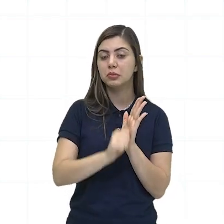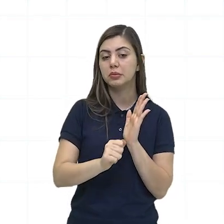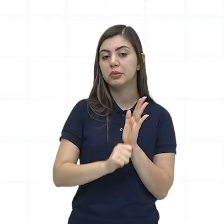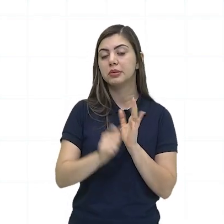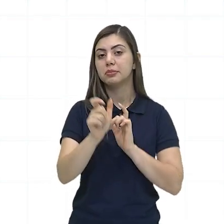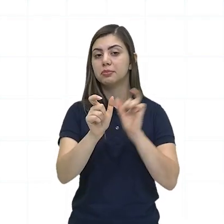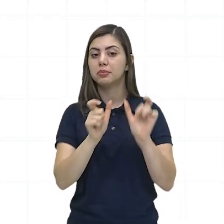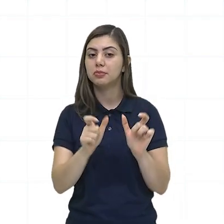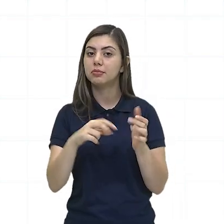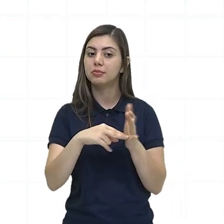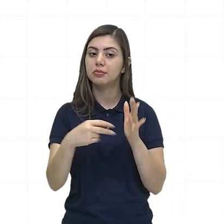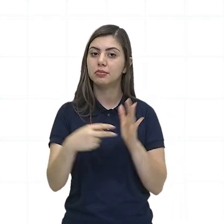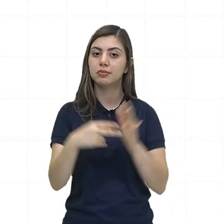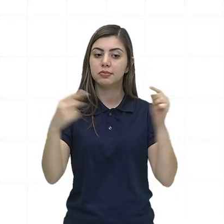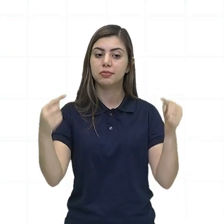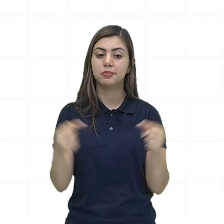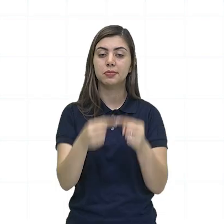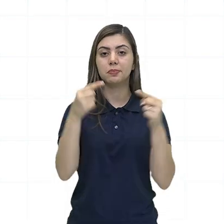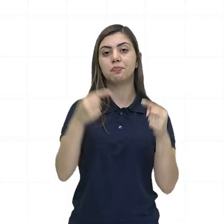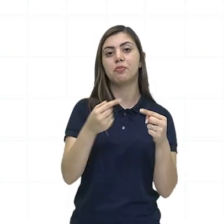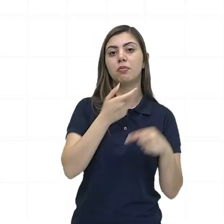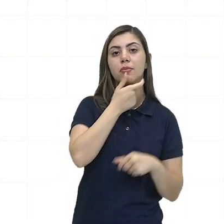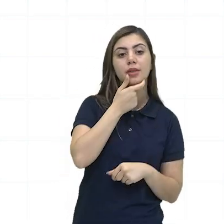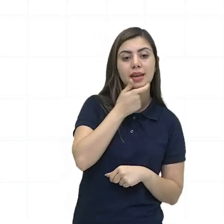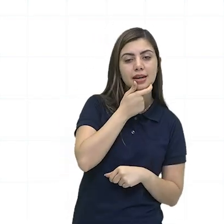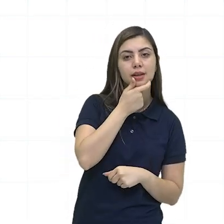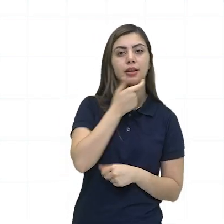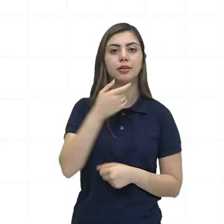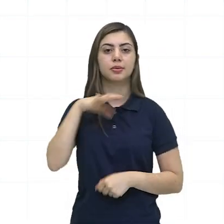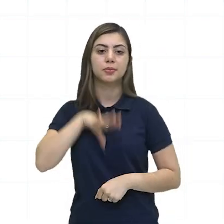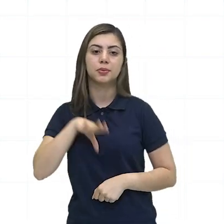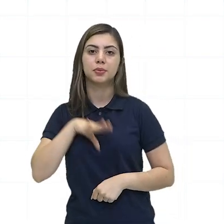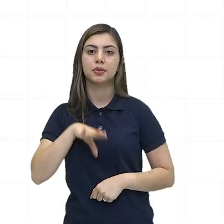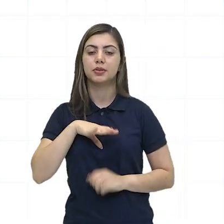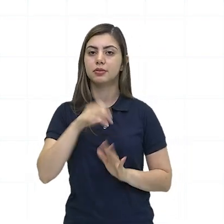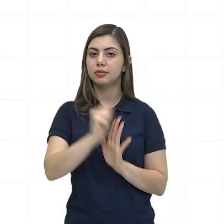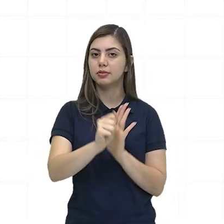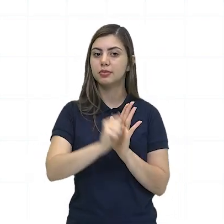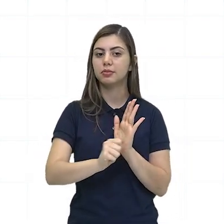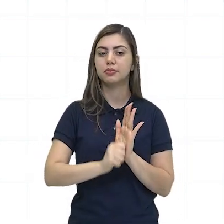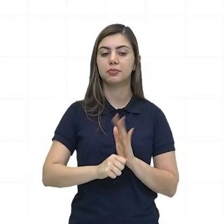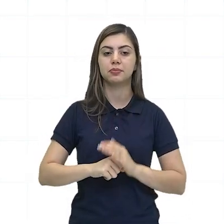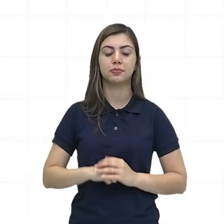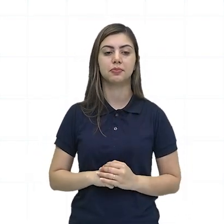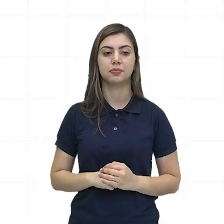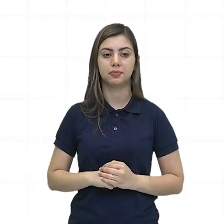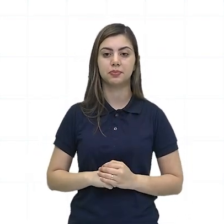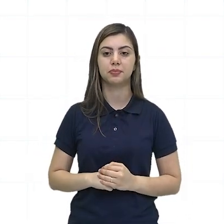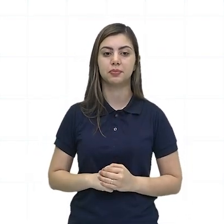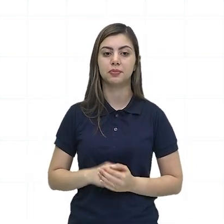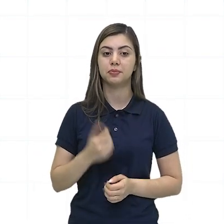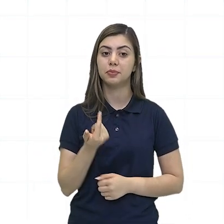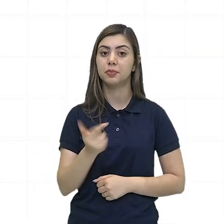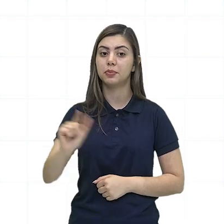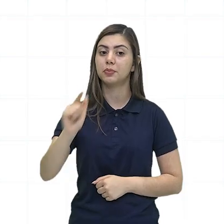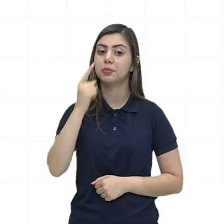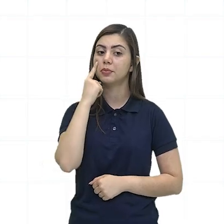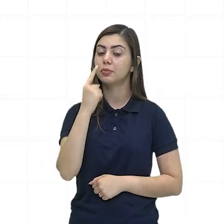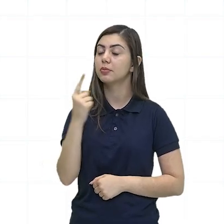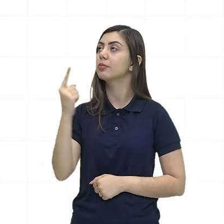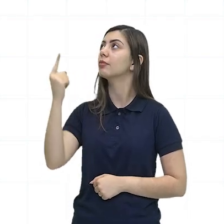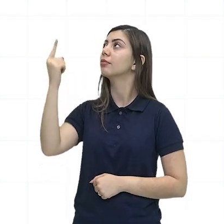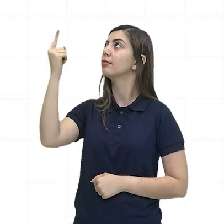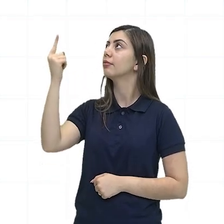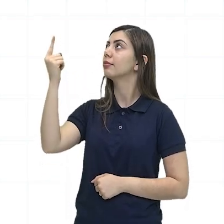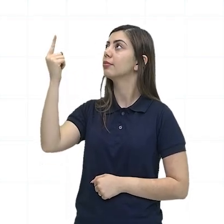o significado. Earrings, earrings. Vamos mais adiante então. Nose